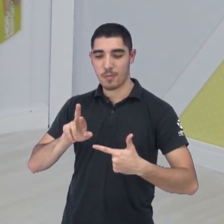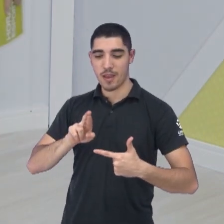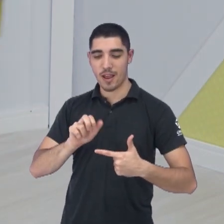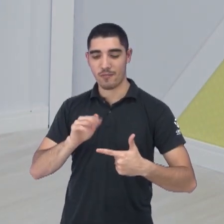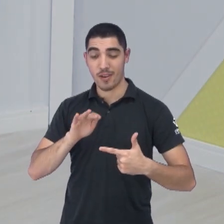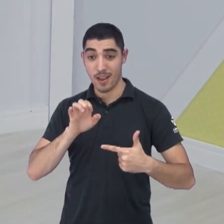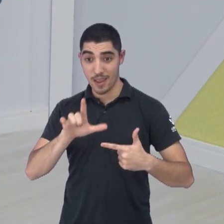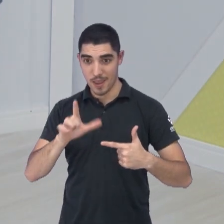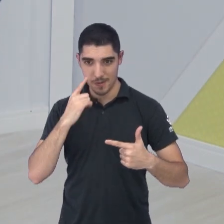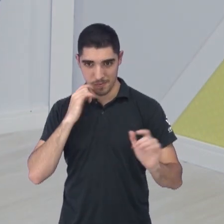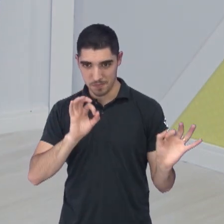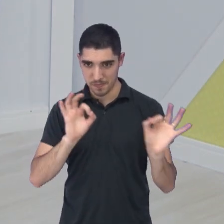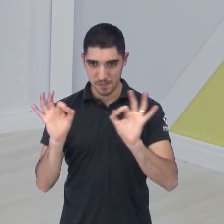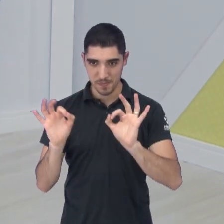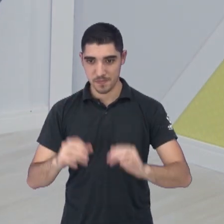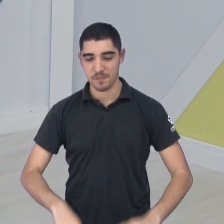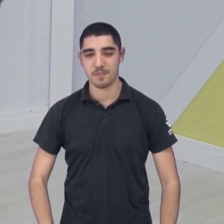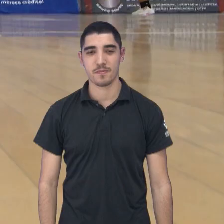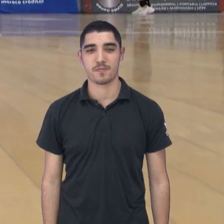Santos. Solta, Matheus!